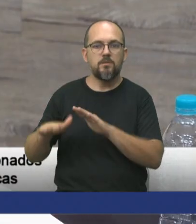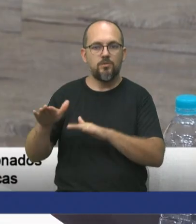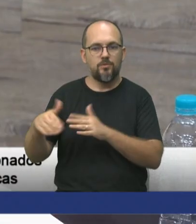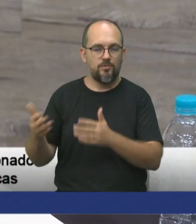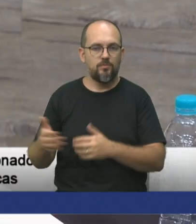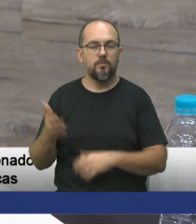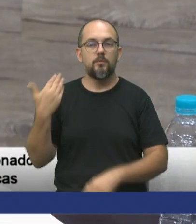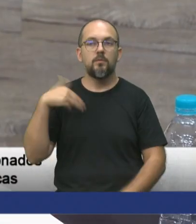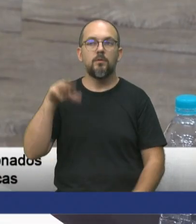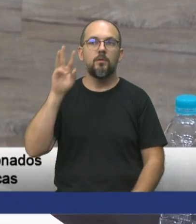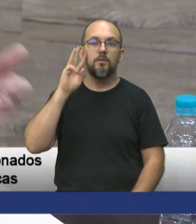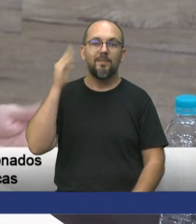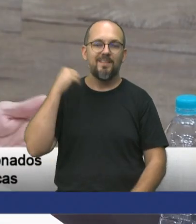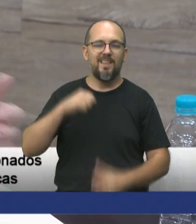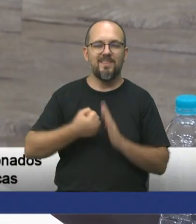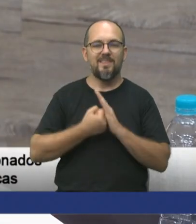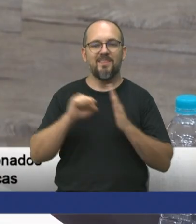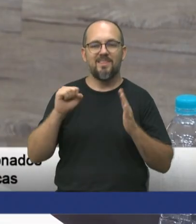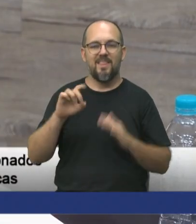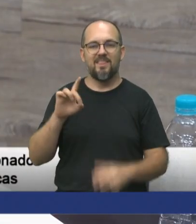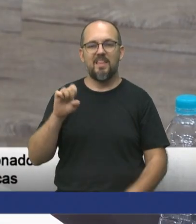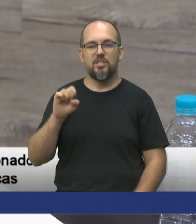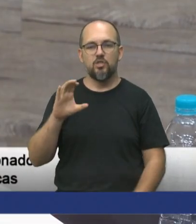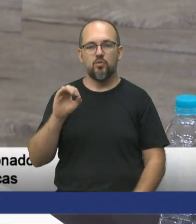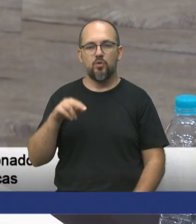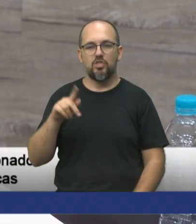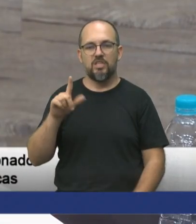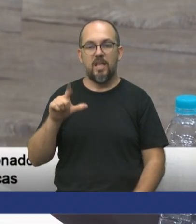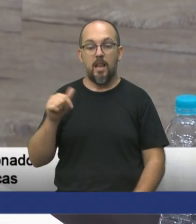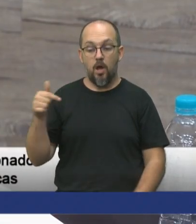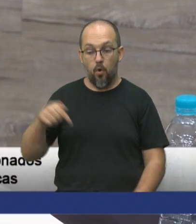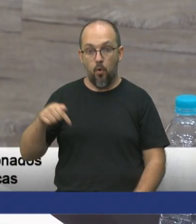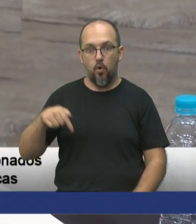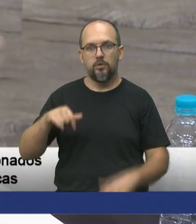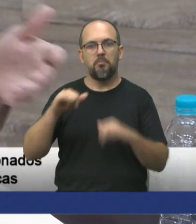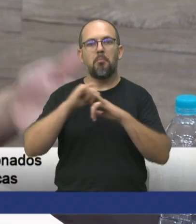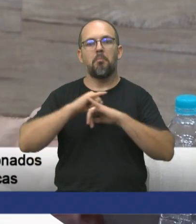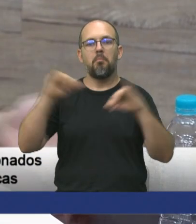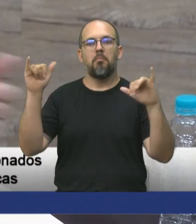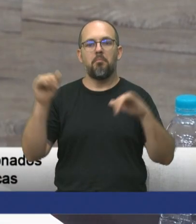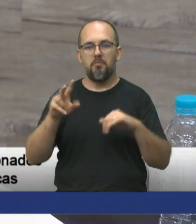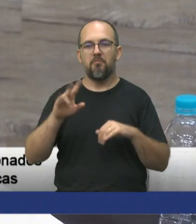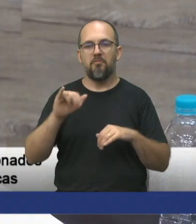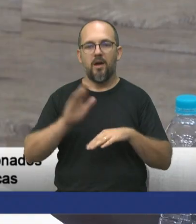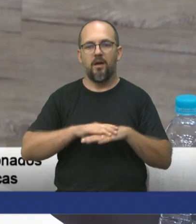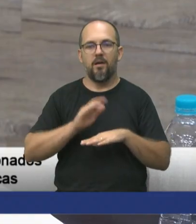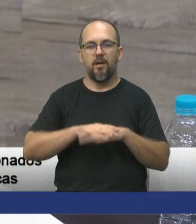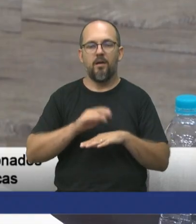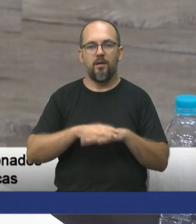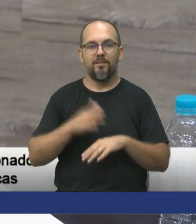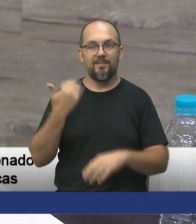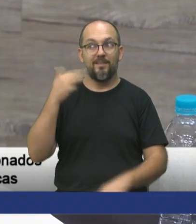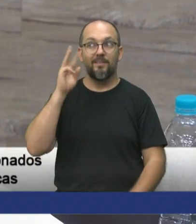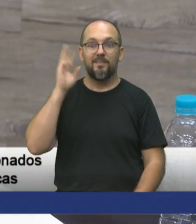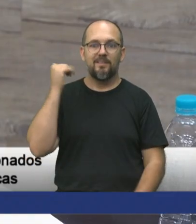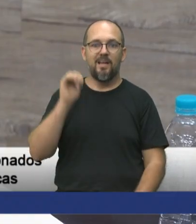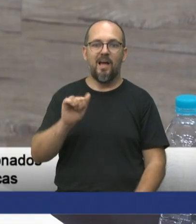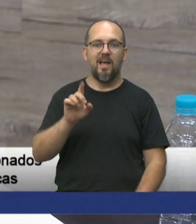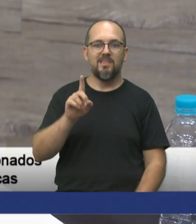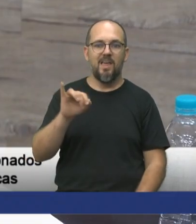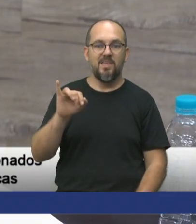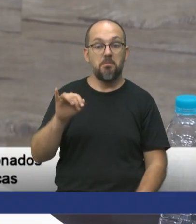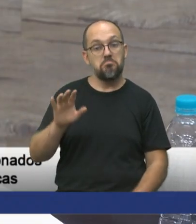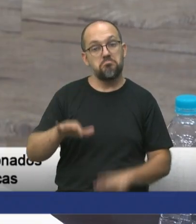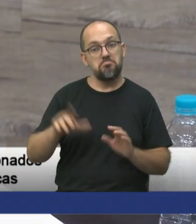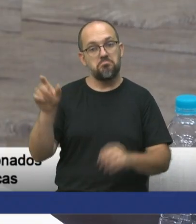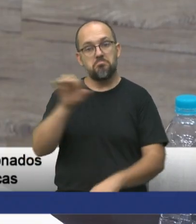terça-feira sobre o Descongela, hoje o anúncio de que haverá o Descongela. Falamos na terça-feira sobre as ADIs, é possível que o